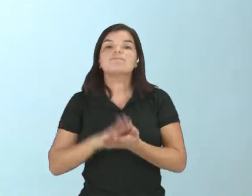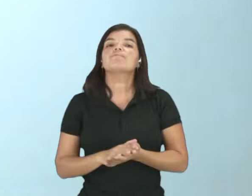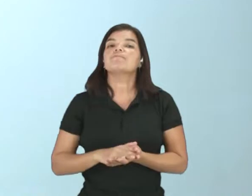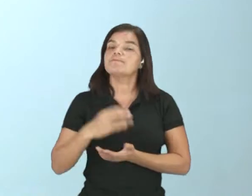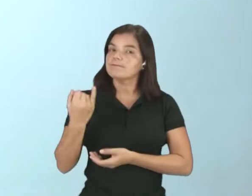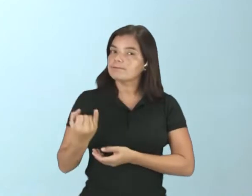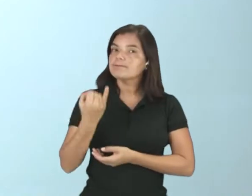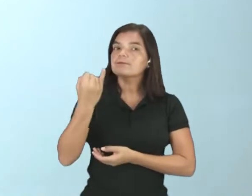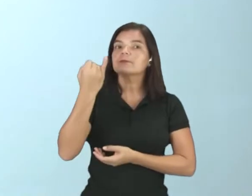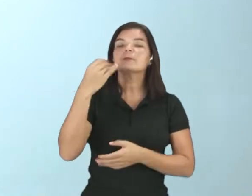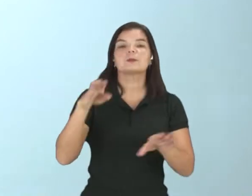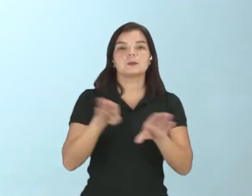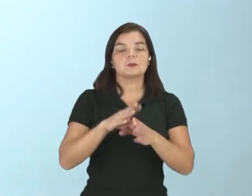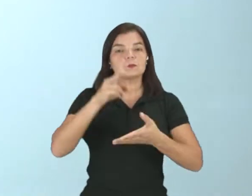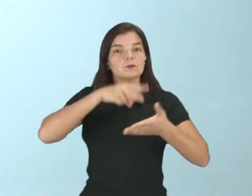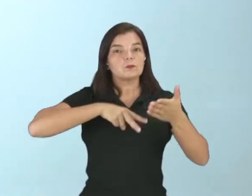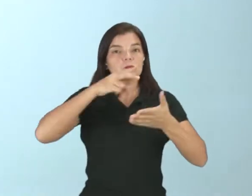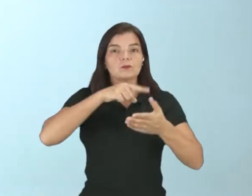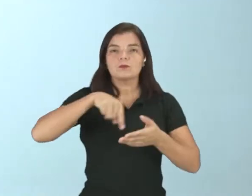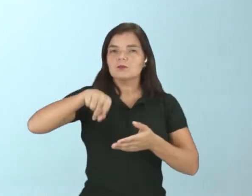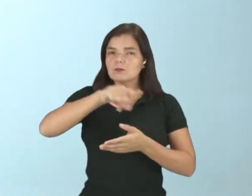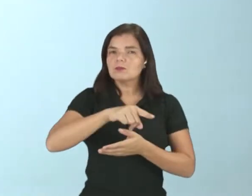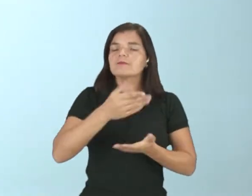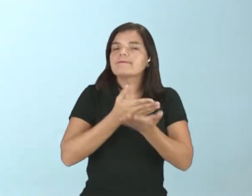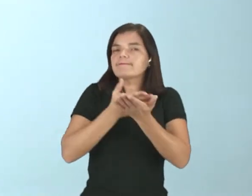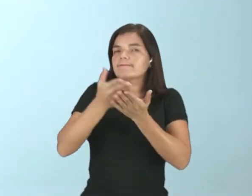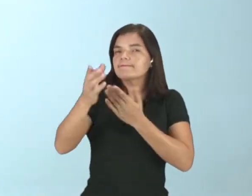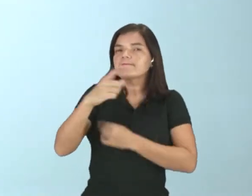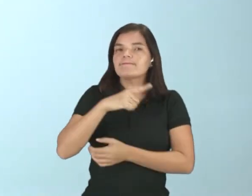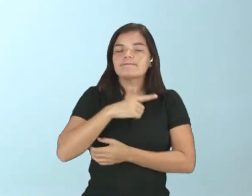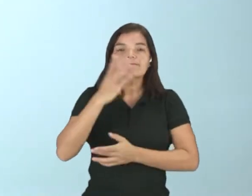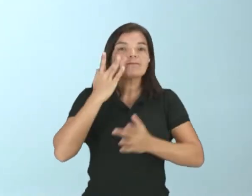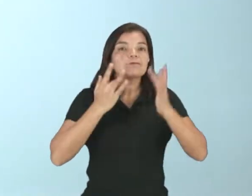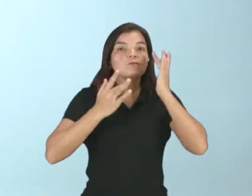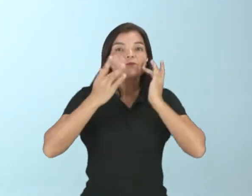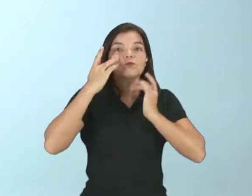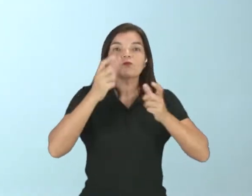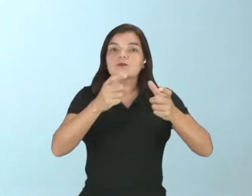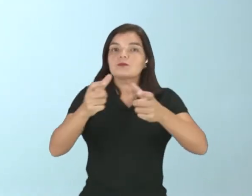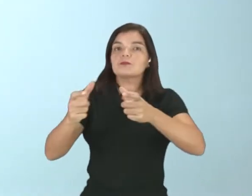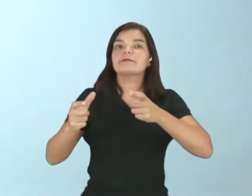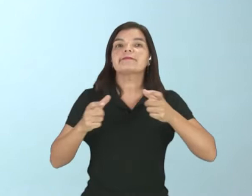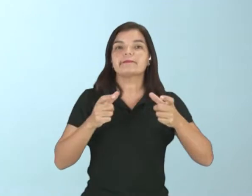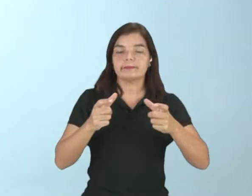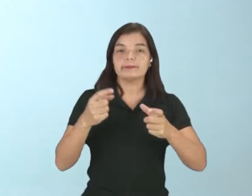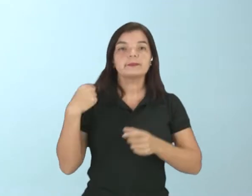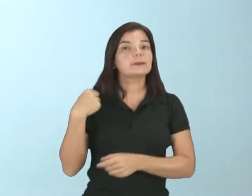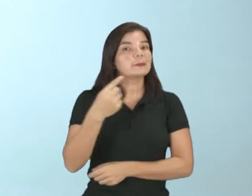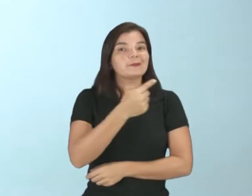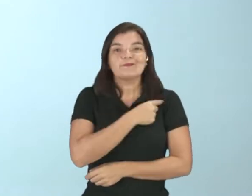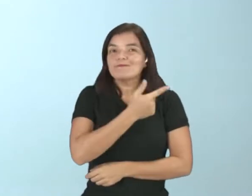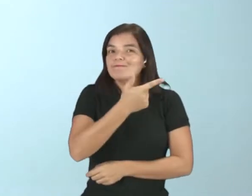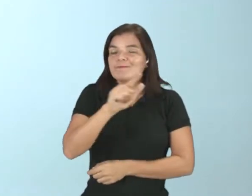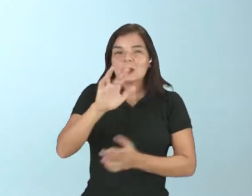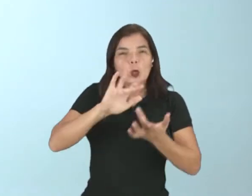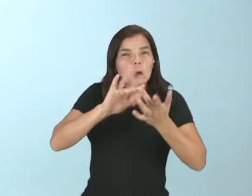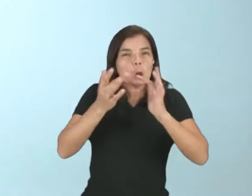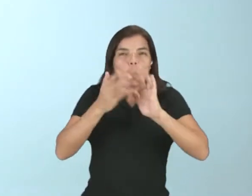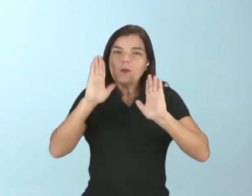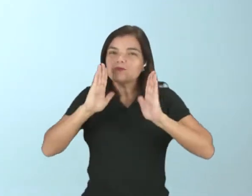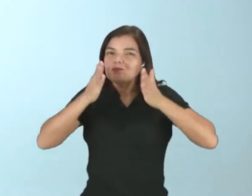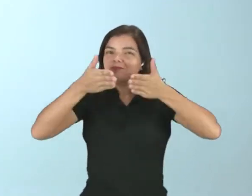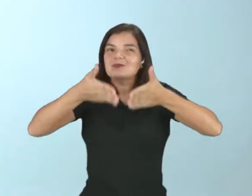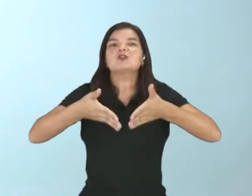outras informações para vocês lerem, porque a gente começa a ter o teatro como um espaço em que nós não temos o contato